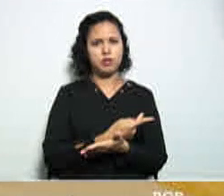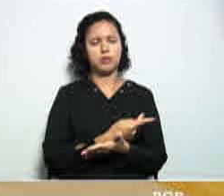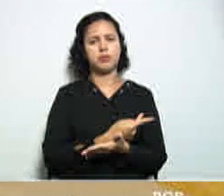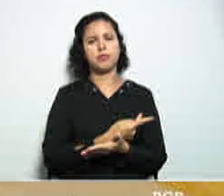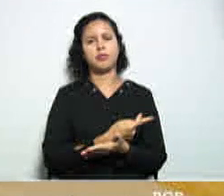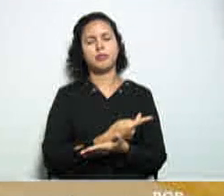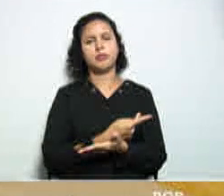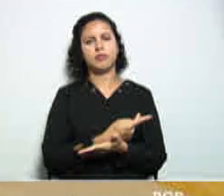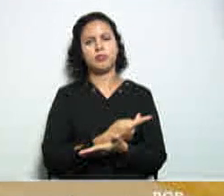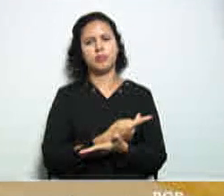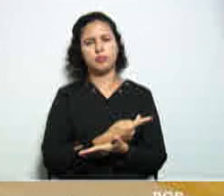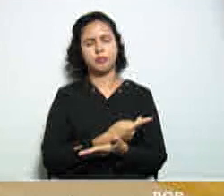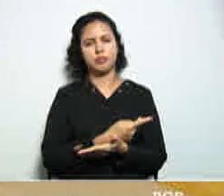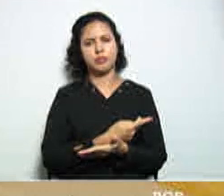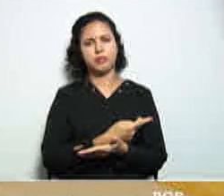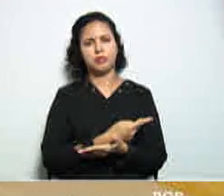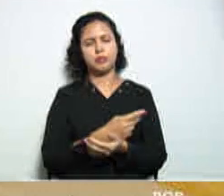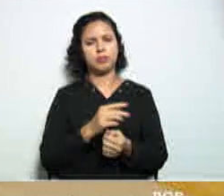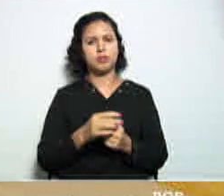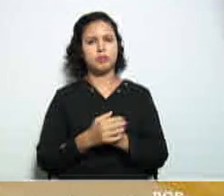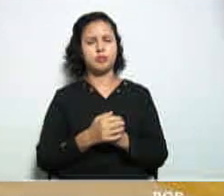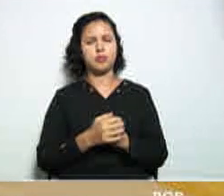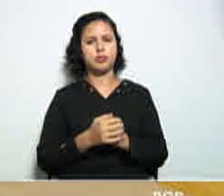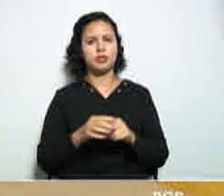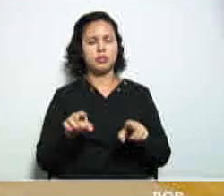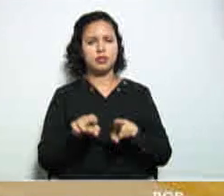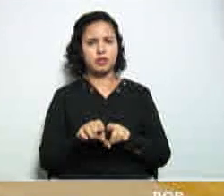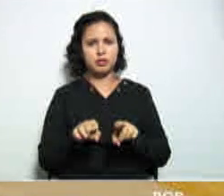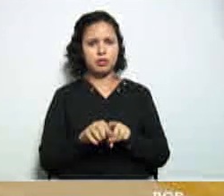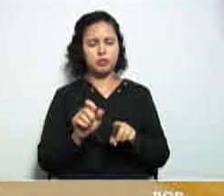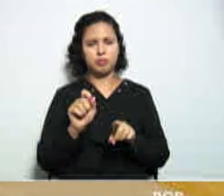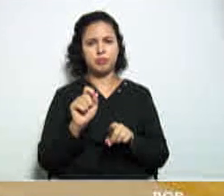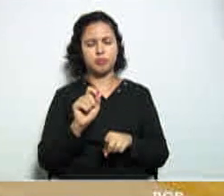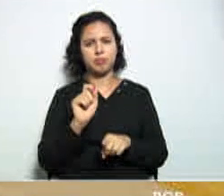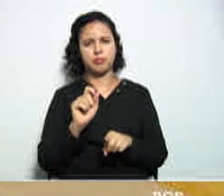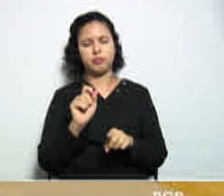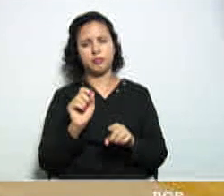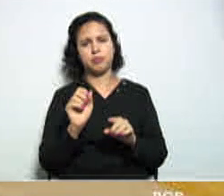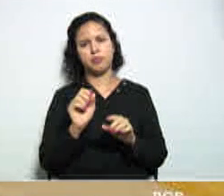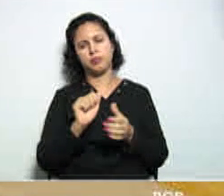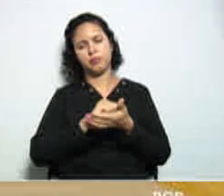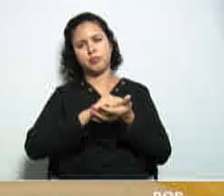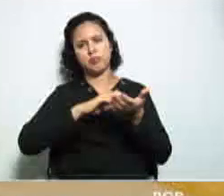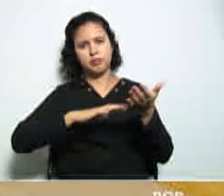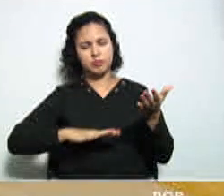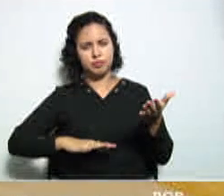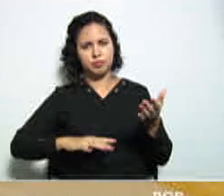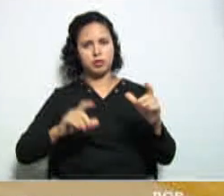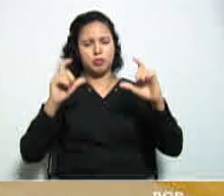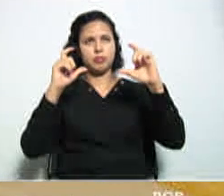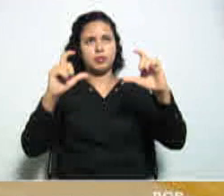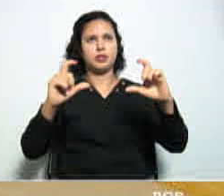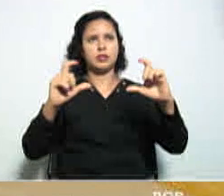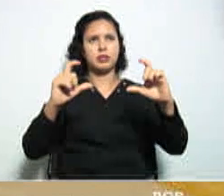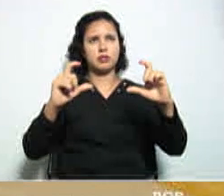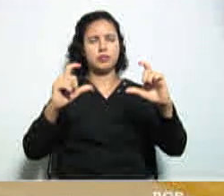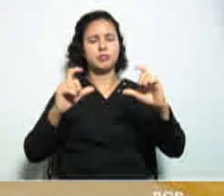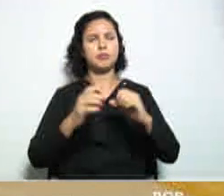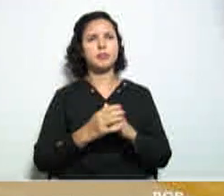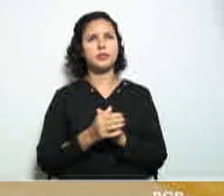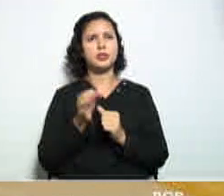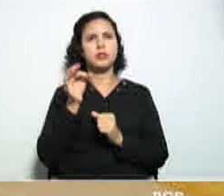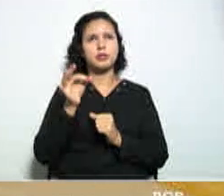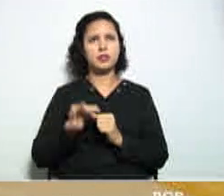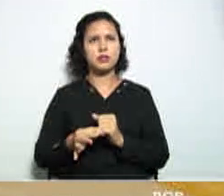Nós faremos como atividade facilitadora, vamos selecionar um parágrafo. O correto é